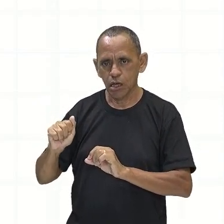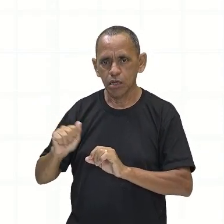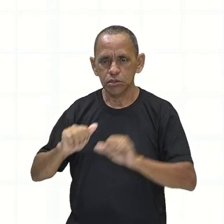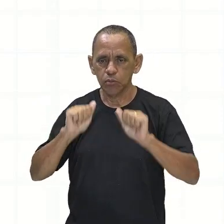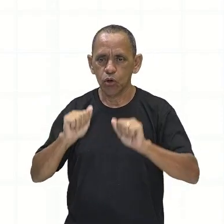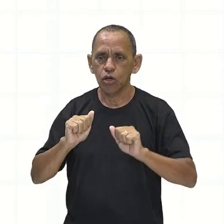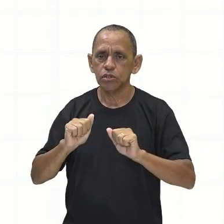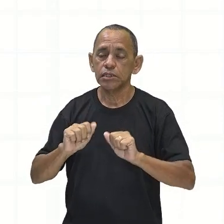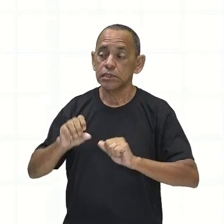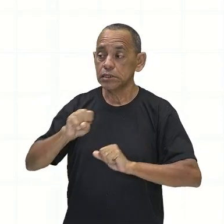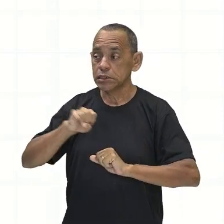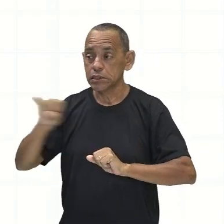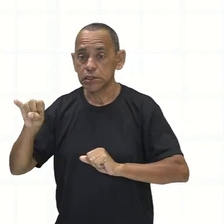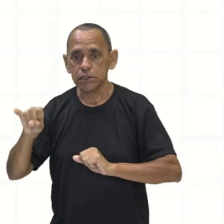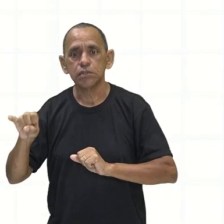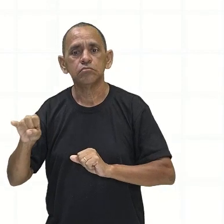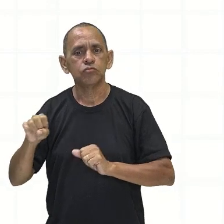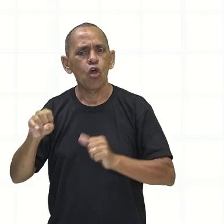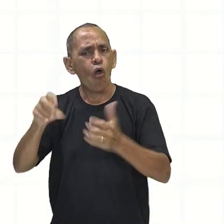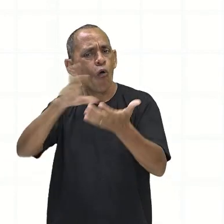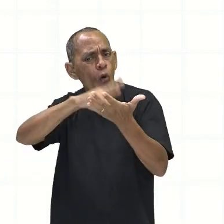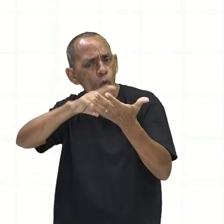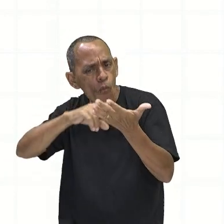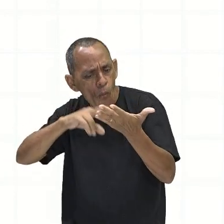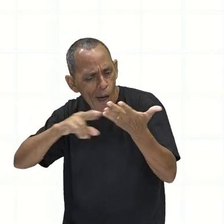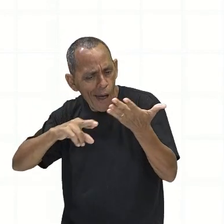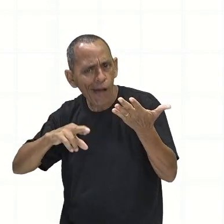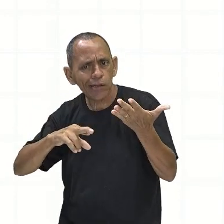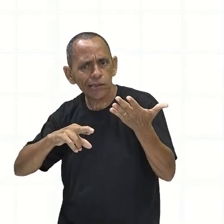ó. Eu vou convidar